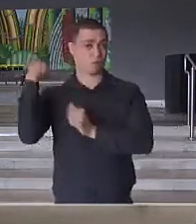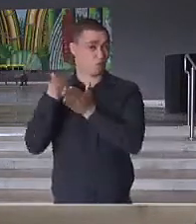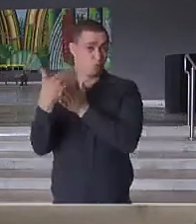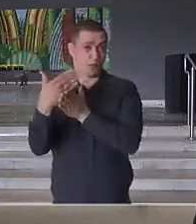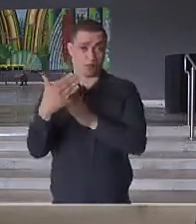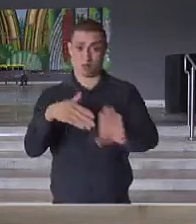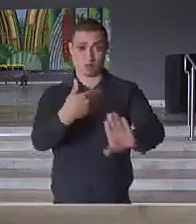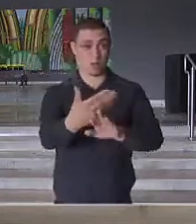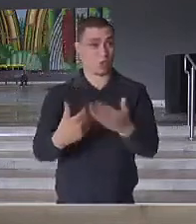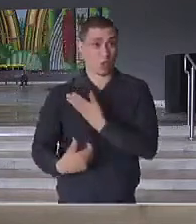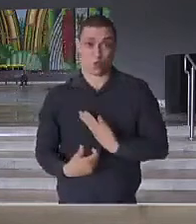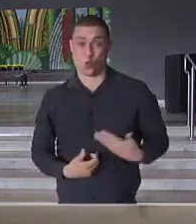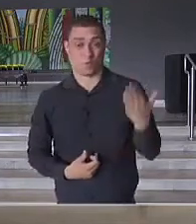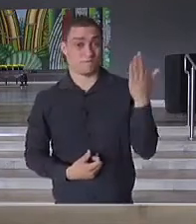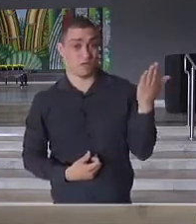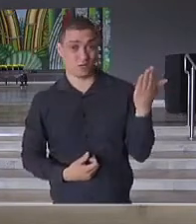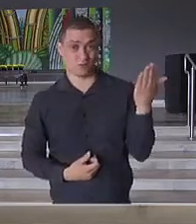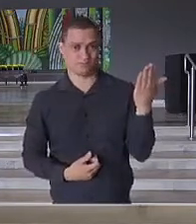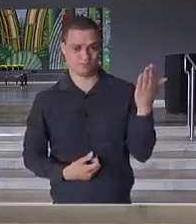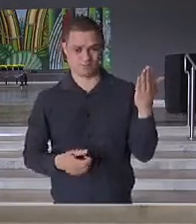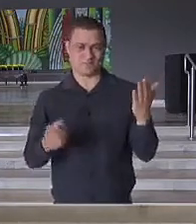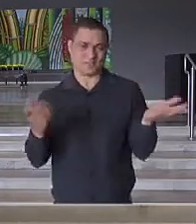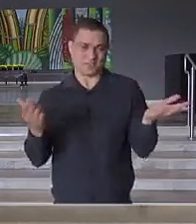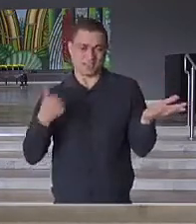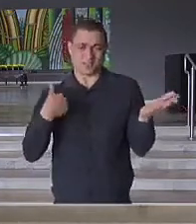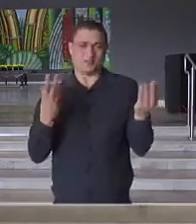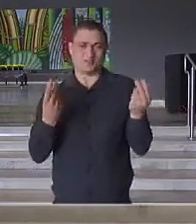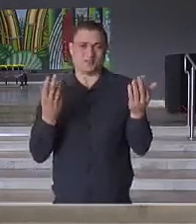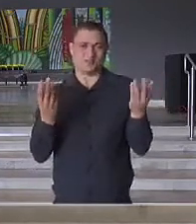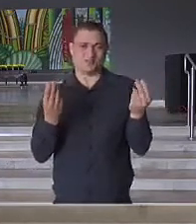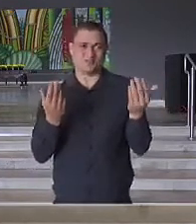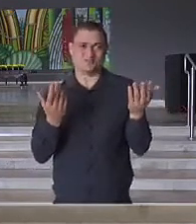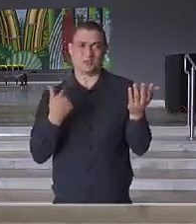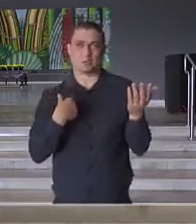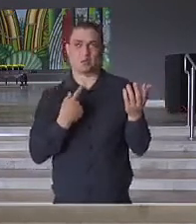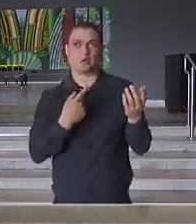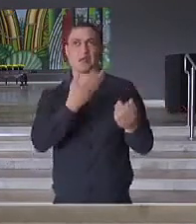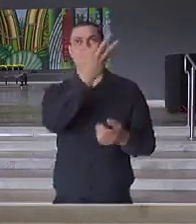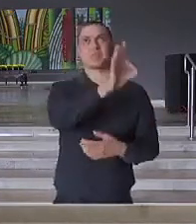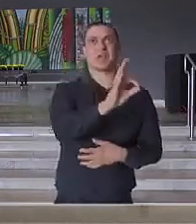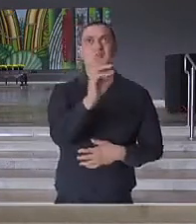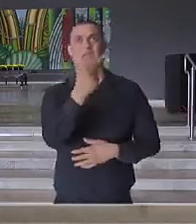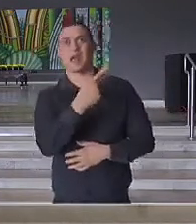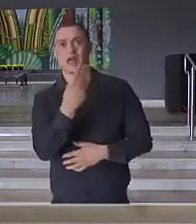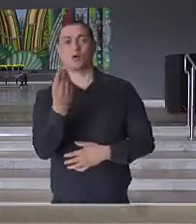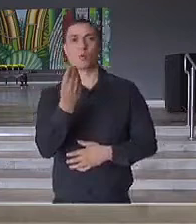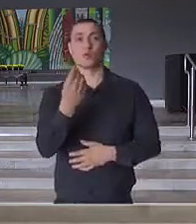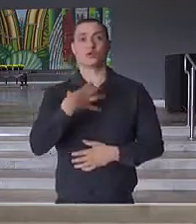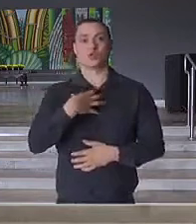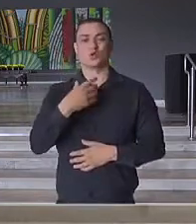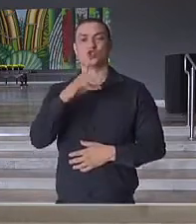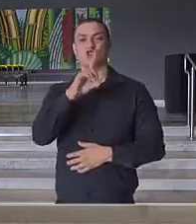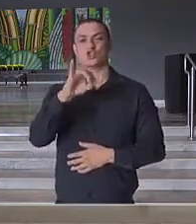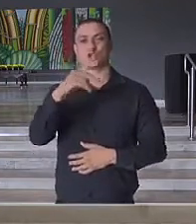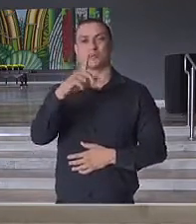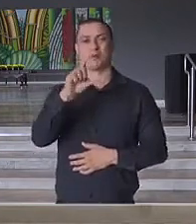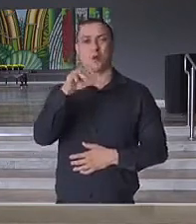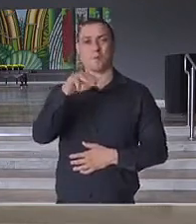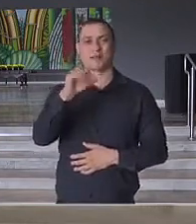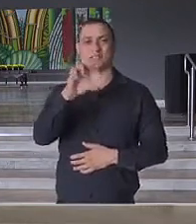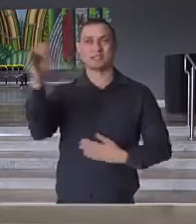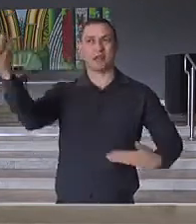de um governo. Não cabe a nós fazer juízo sobre diplomacia, mas